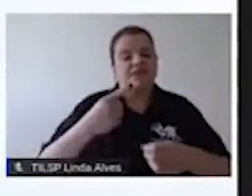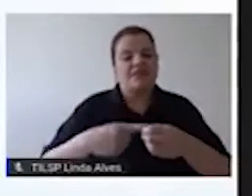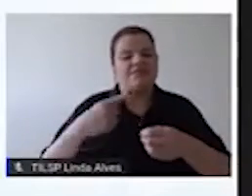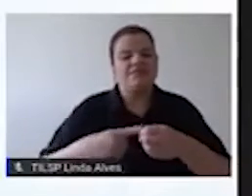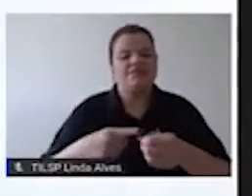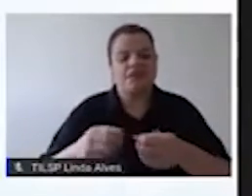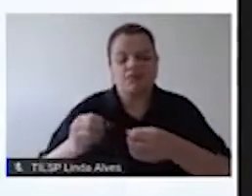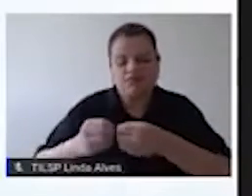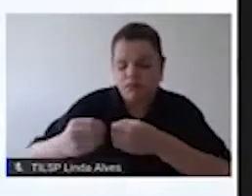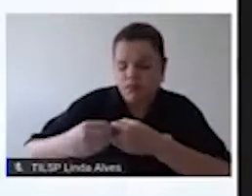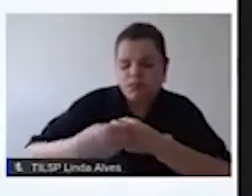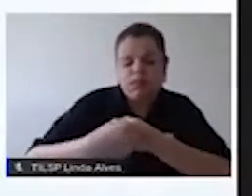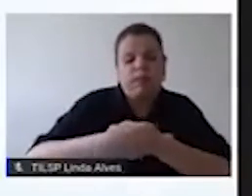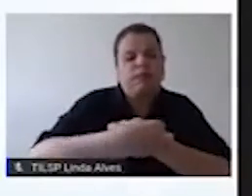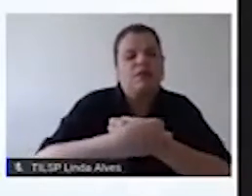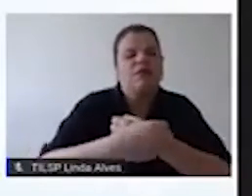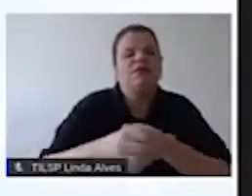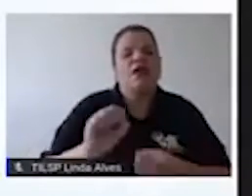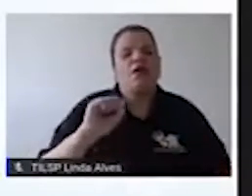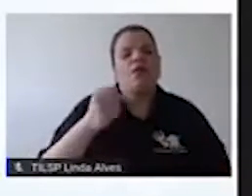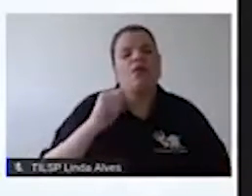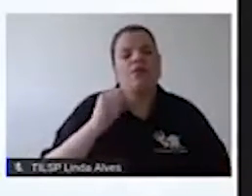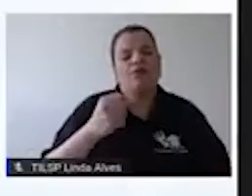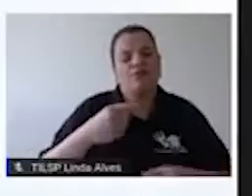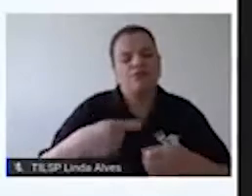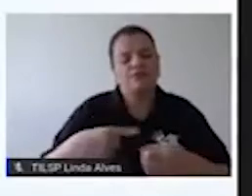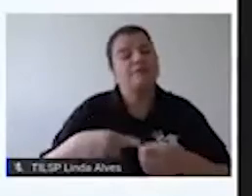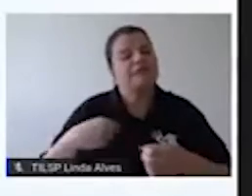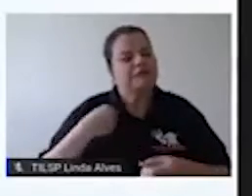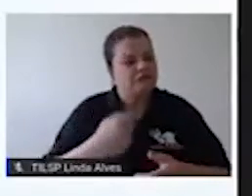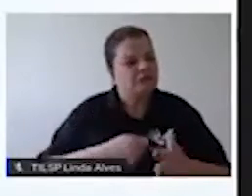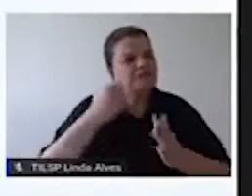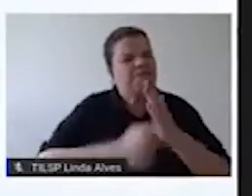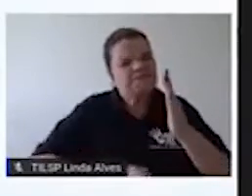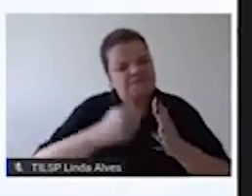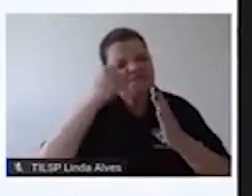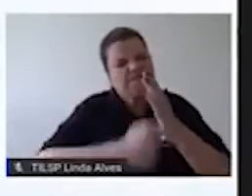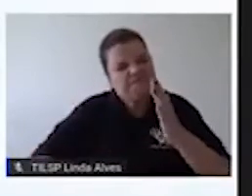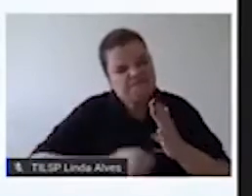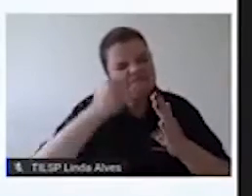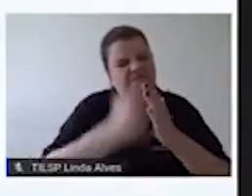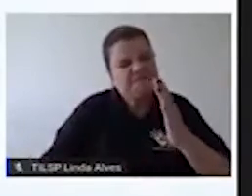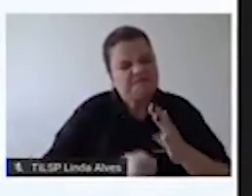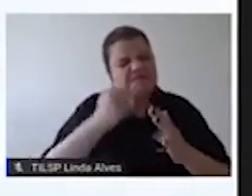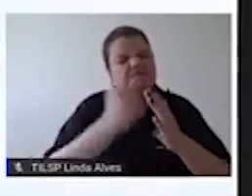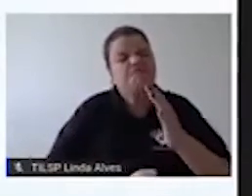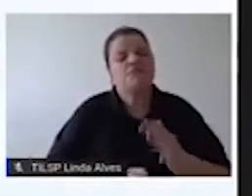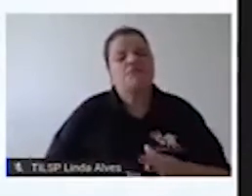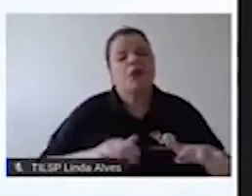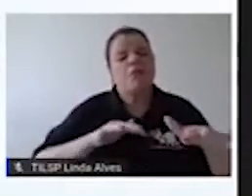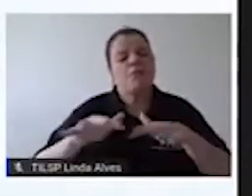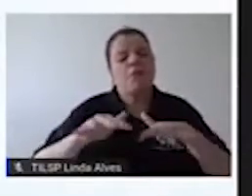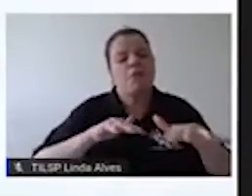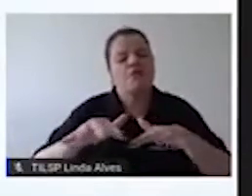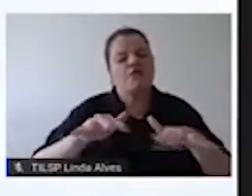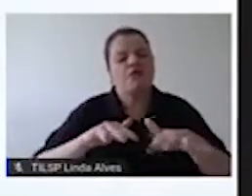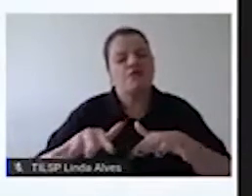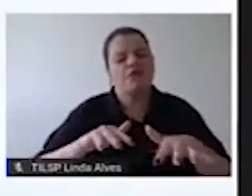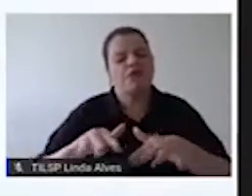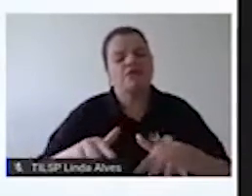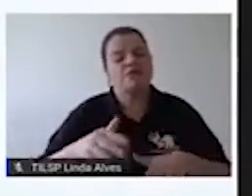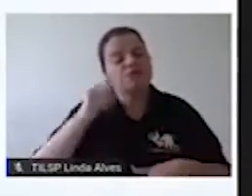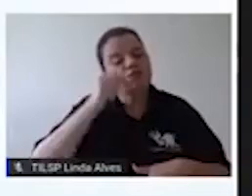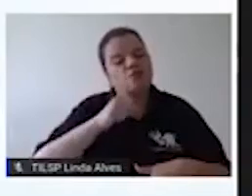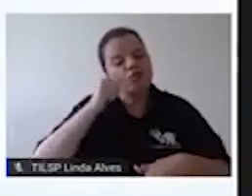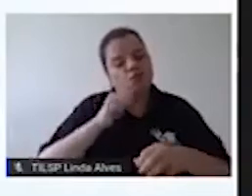aqui. Essa é uma luta que a gente fez conjuntamente, né, com vários movimentos de